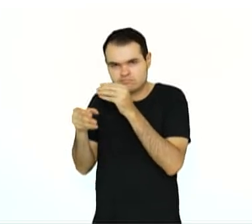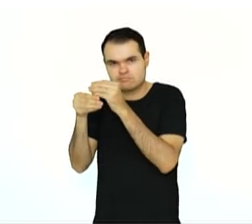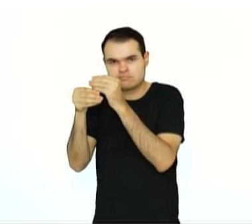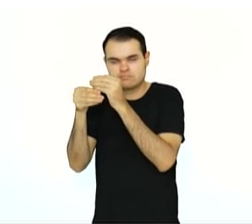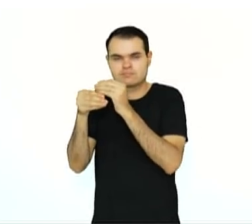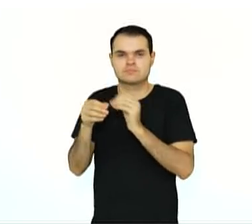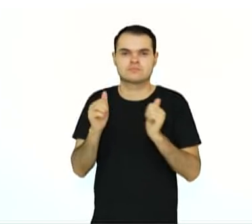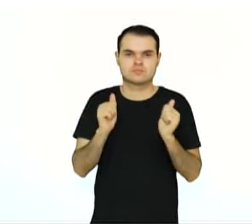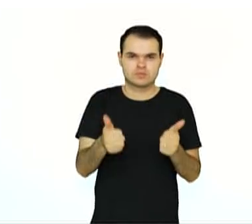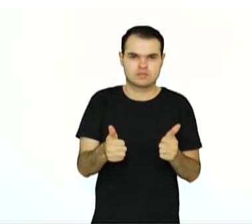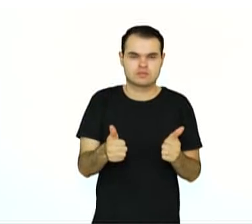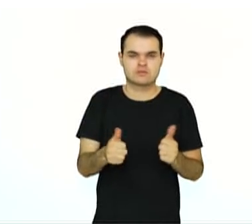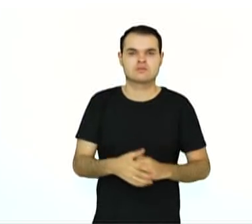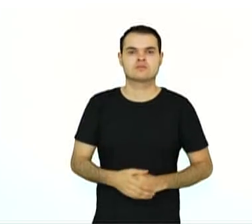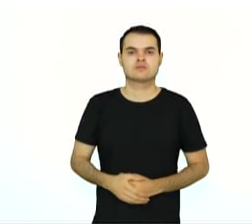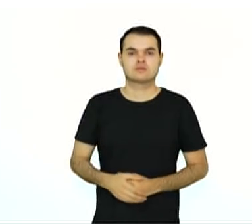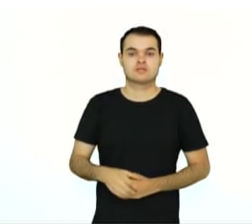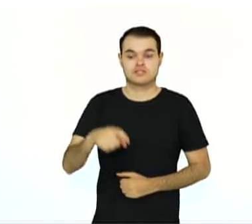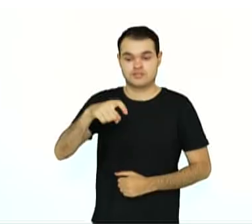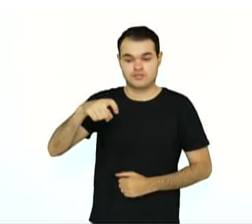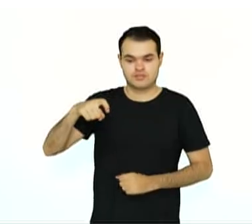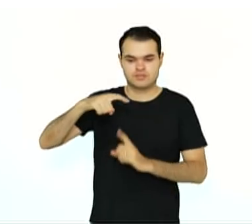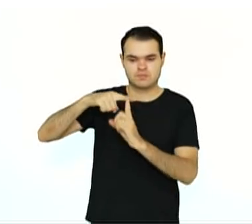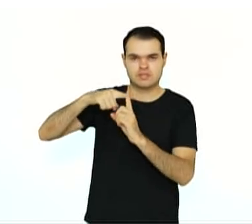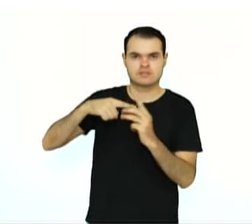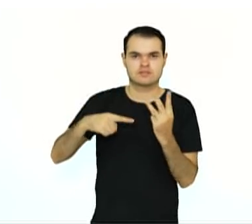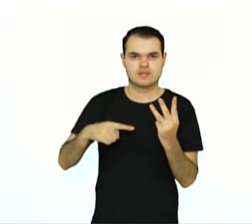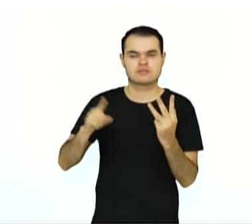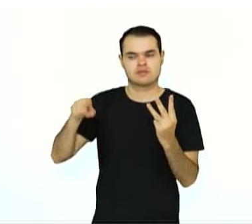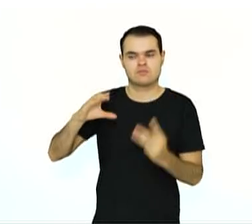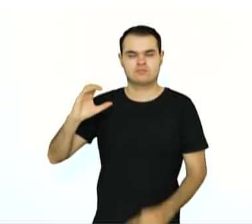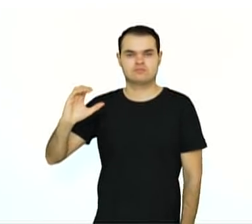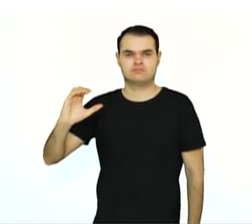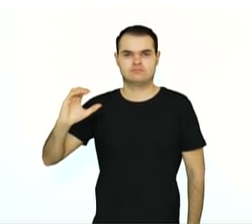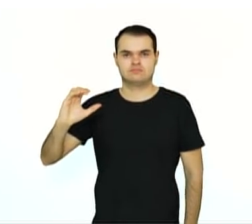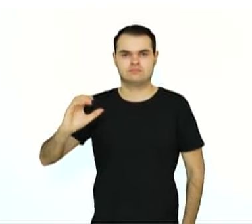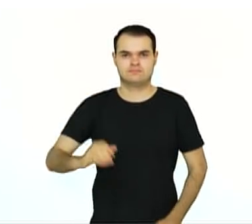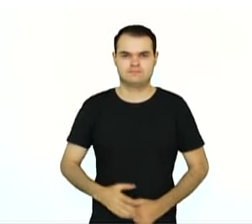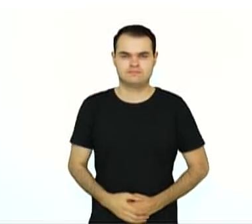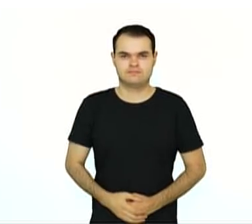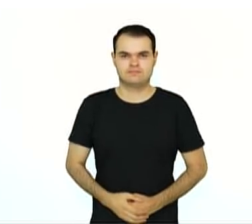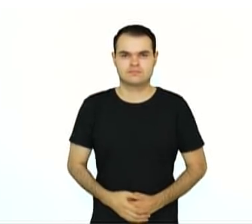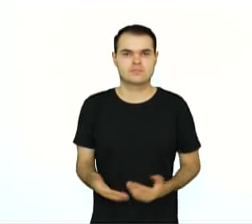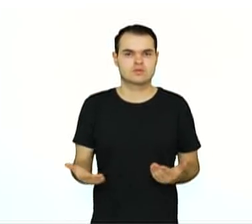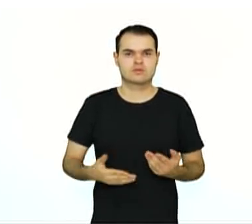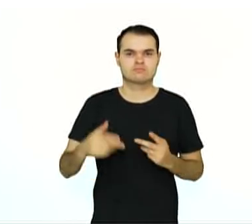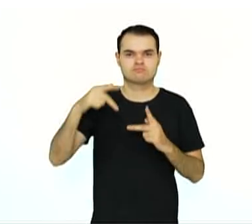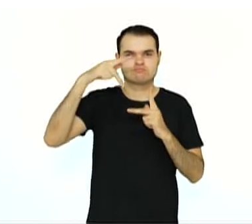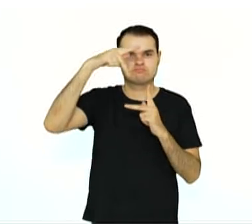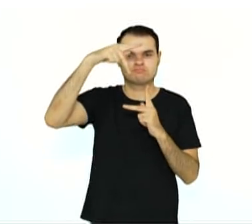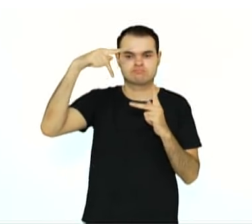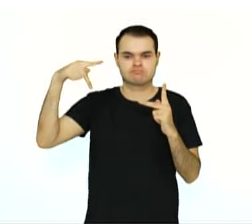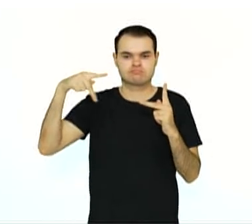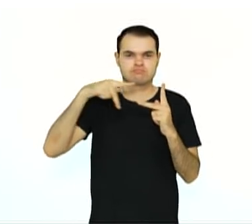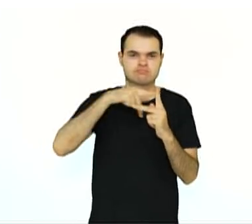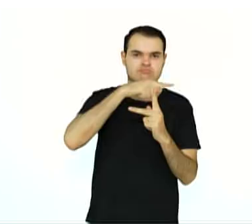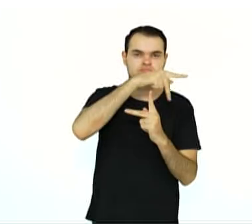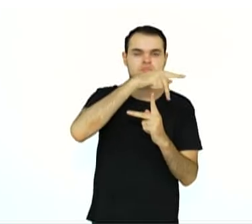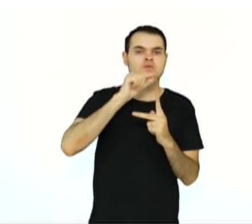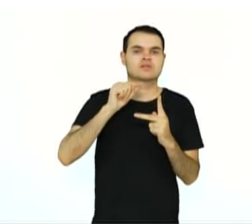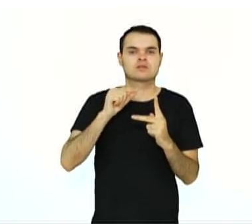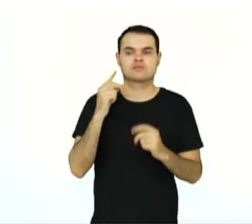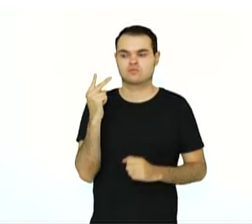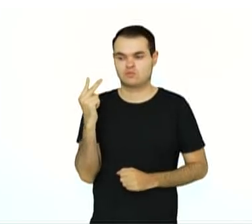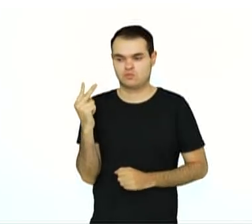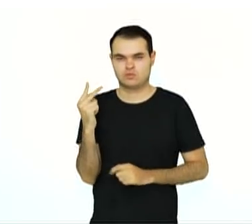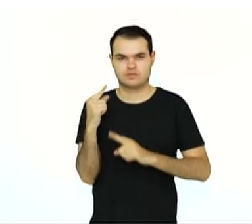a mais. Então, eu vou chamar de x mais 3. Agora, nós vamos para o perímetro. O perímetro de um retângulo é o quê?